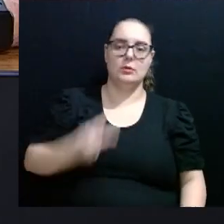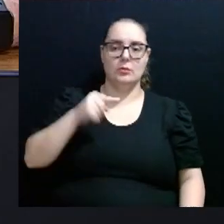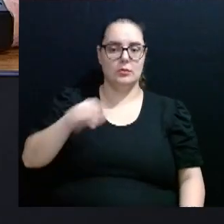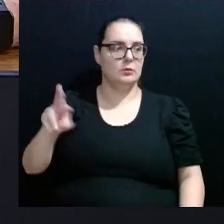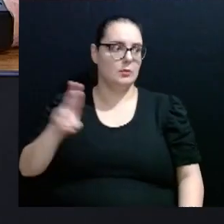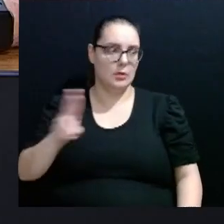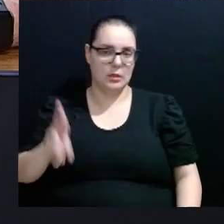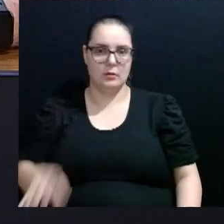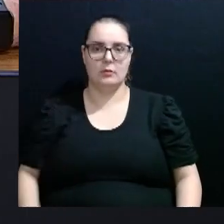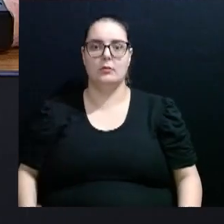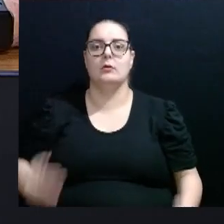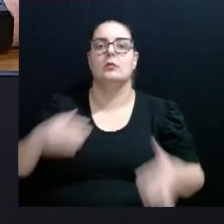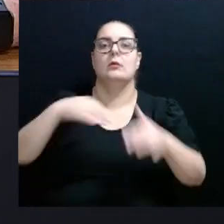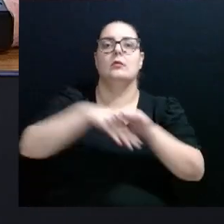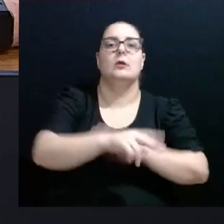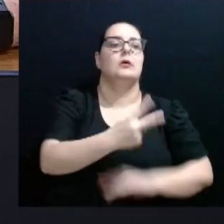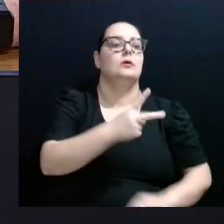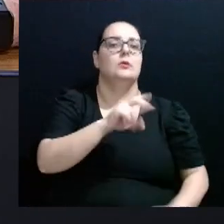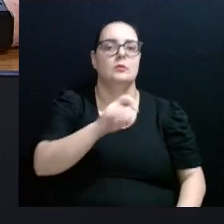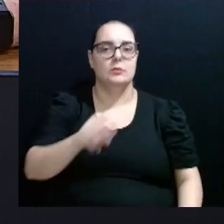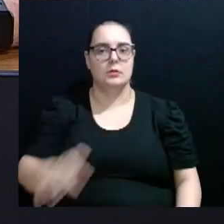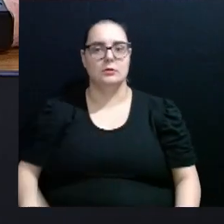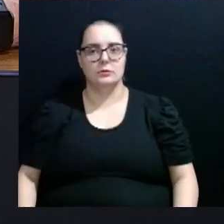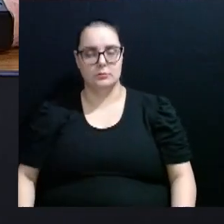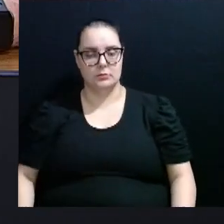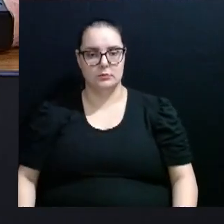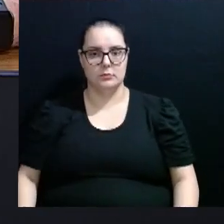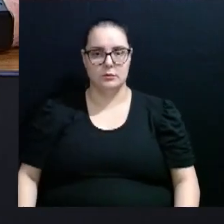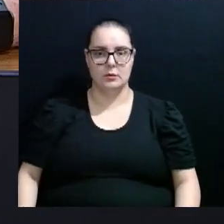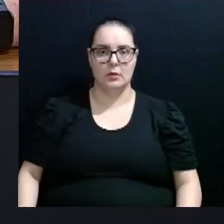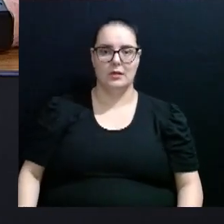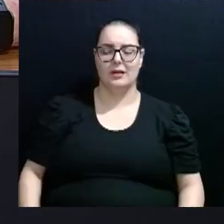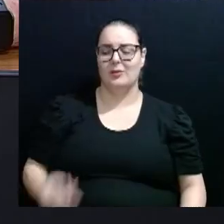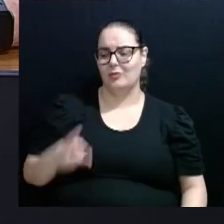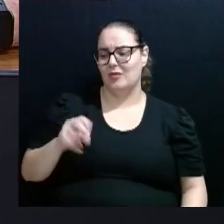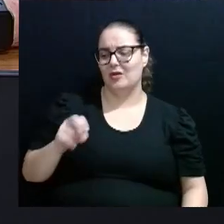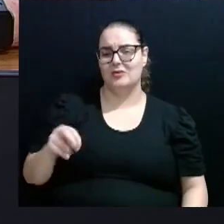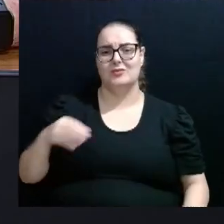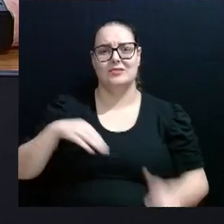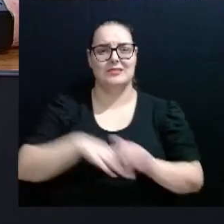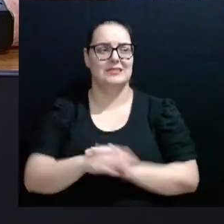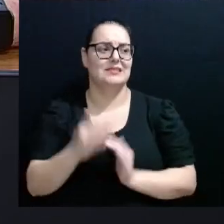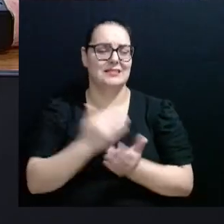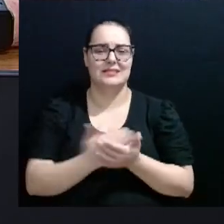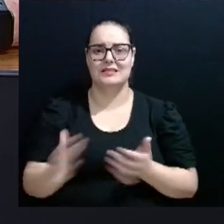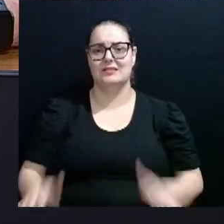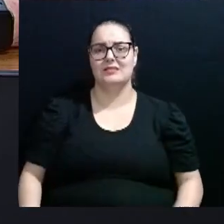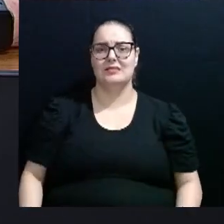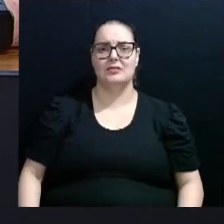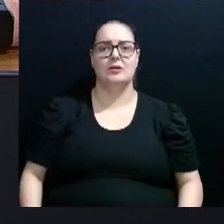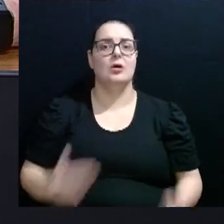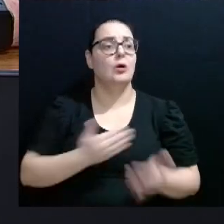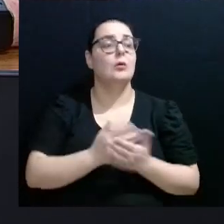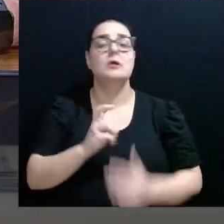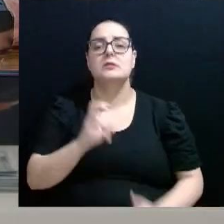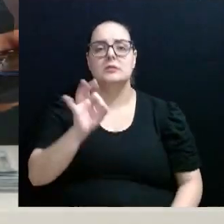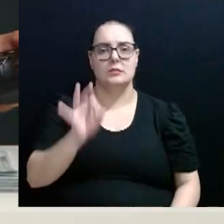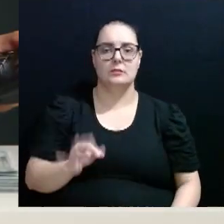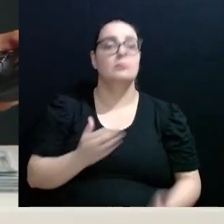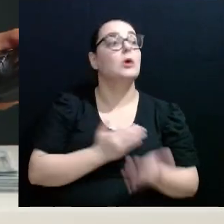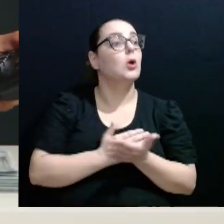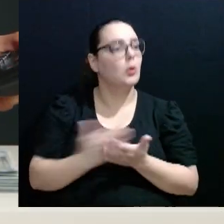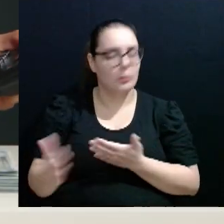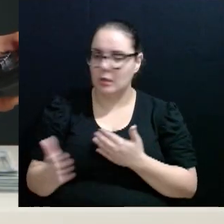guardar 200. Bom, mas 200 para guardar nesse início, então comece com 5%, mas comece, não